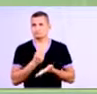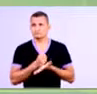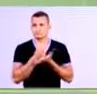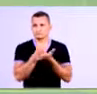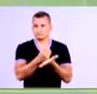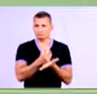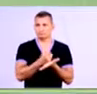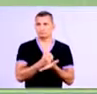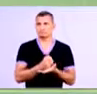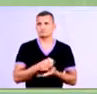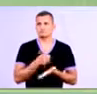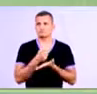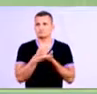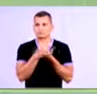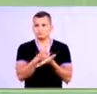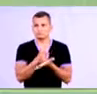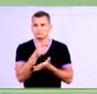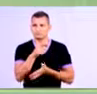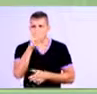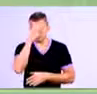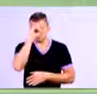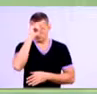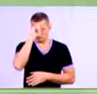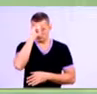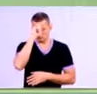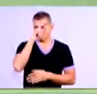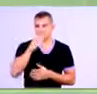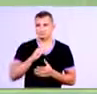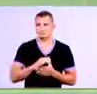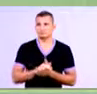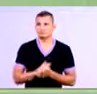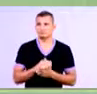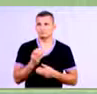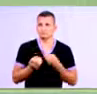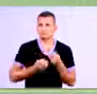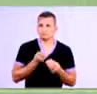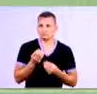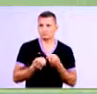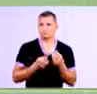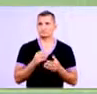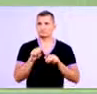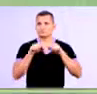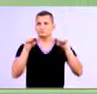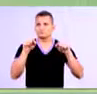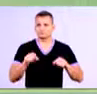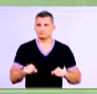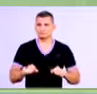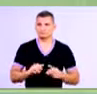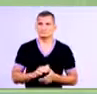só, auxiliando ele no aprendizado de como funciona o sistema.